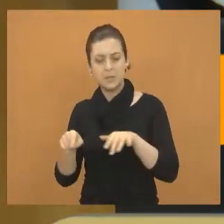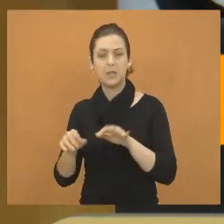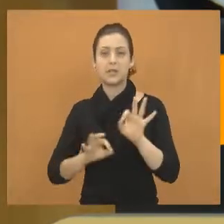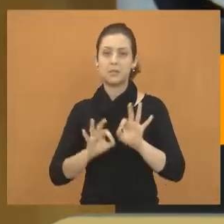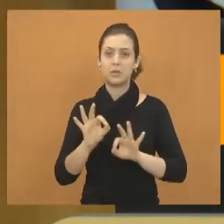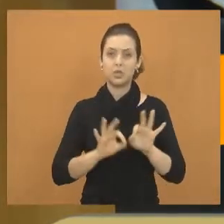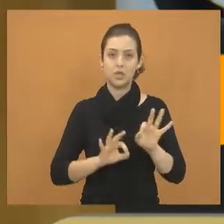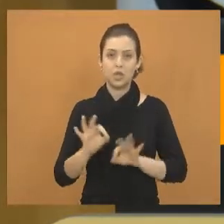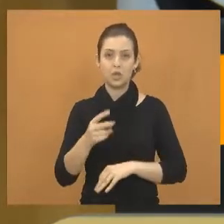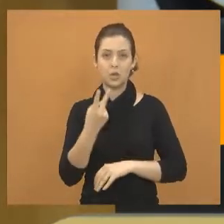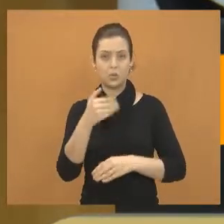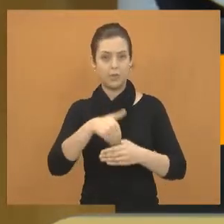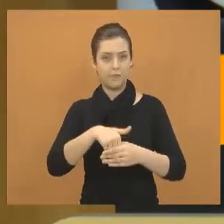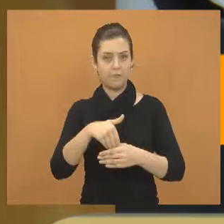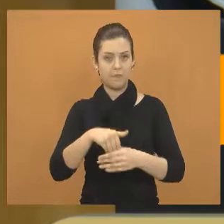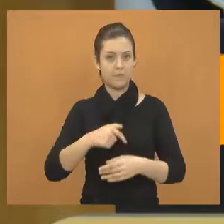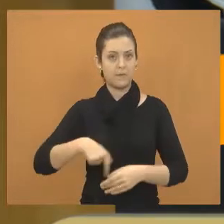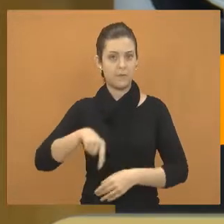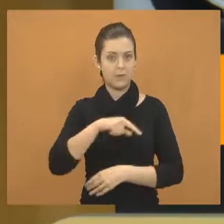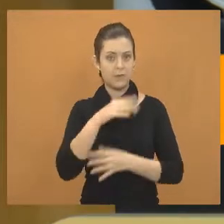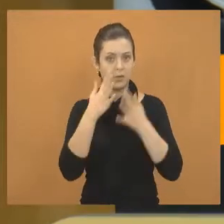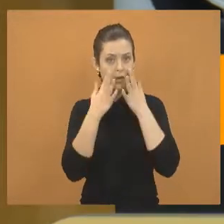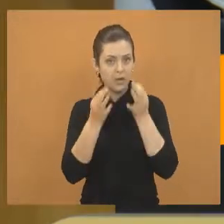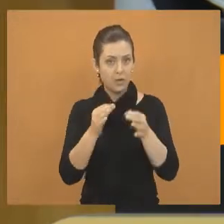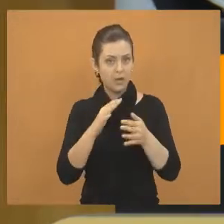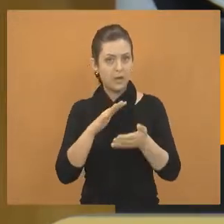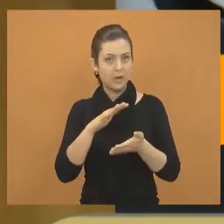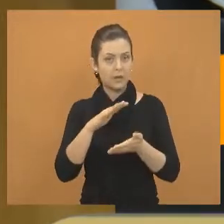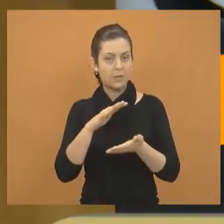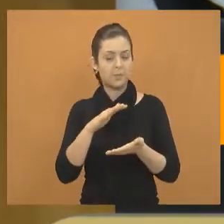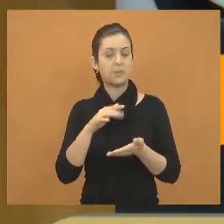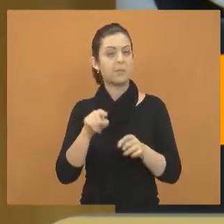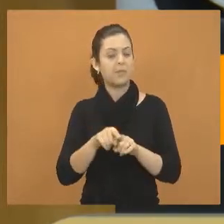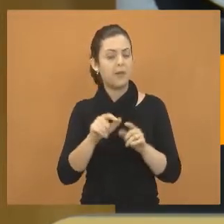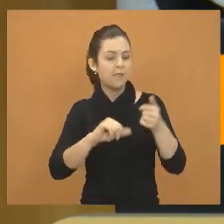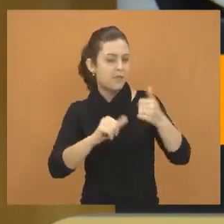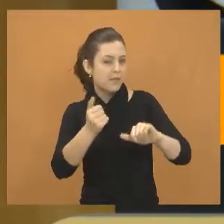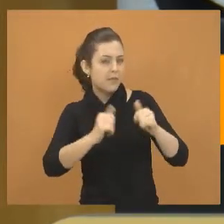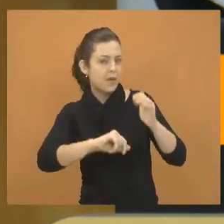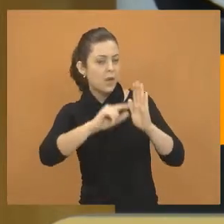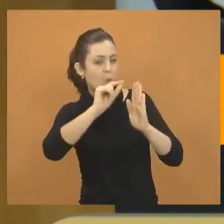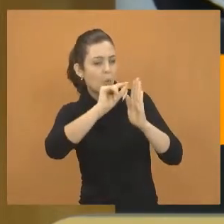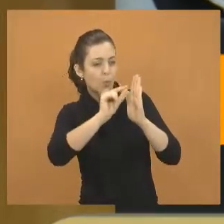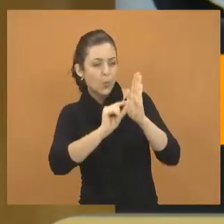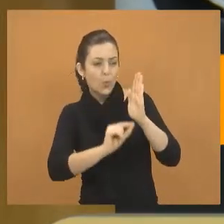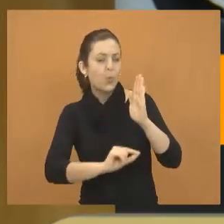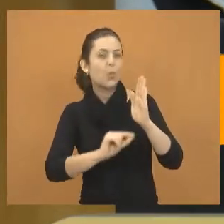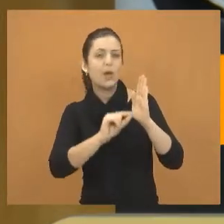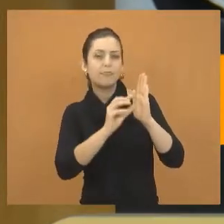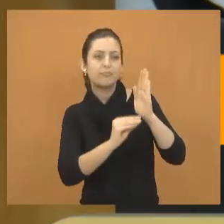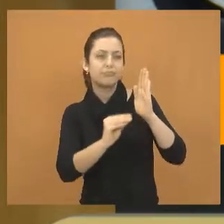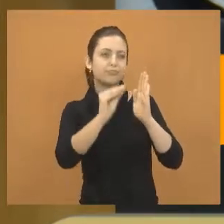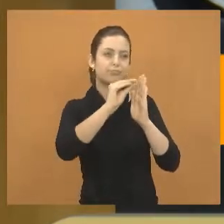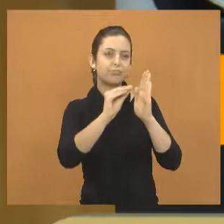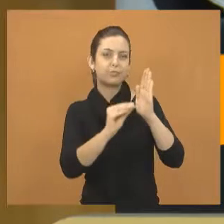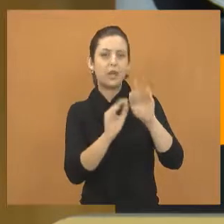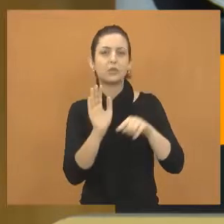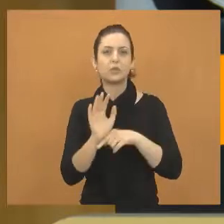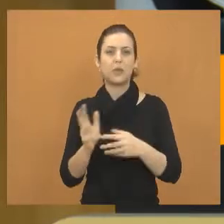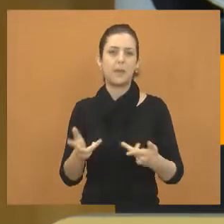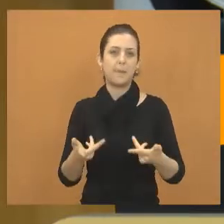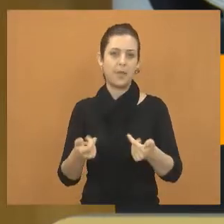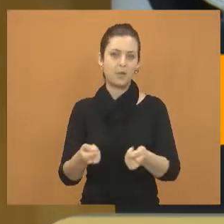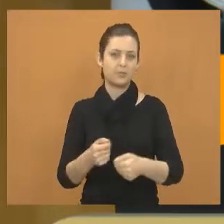são de 2 votações, para que a gente olhe com mais atenção e verificar o que é que a gente pode ajudar a